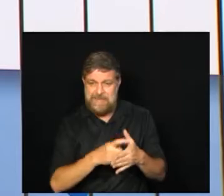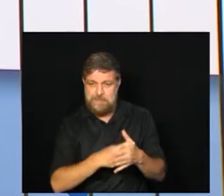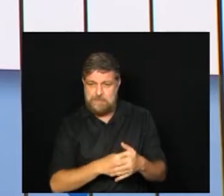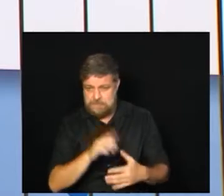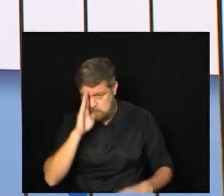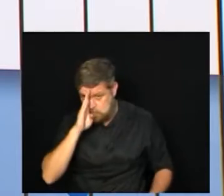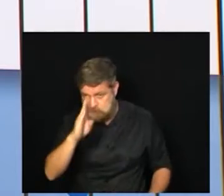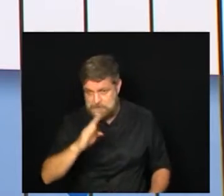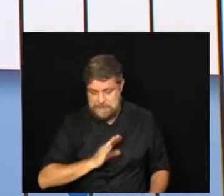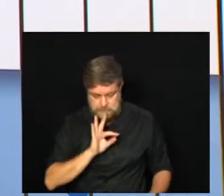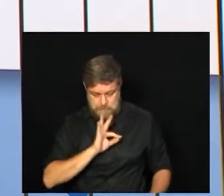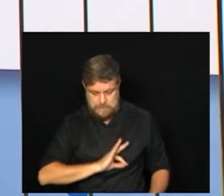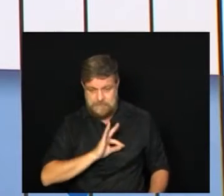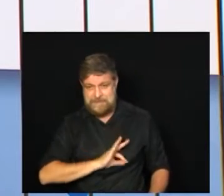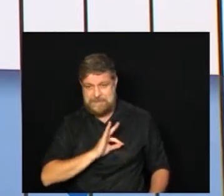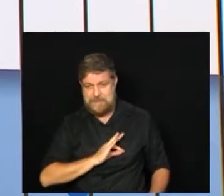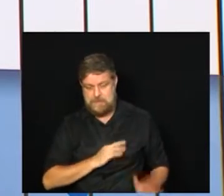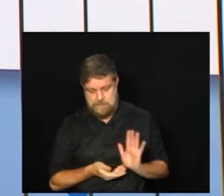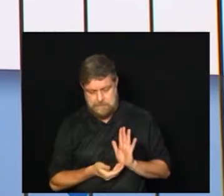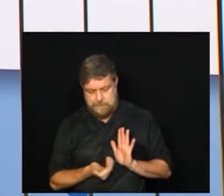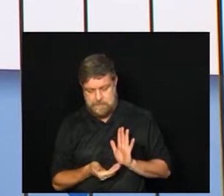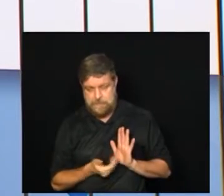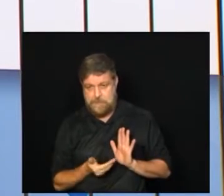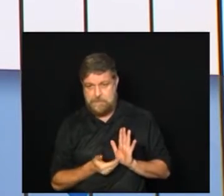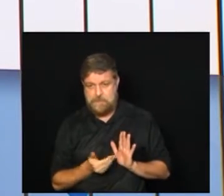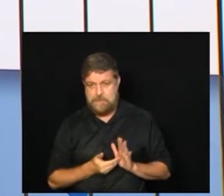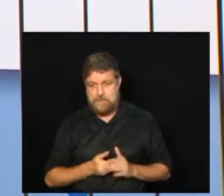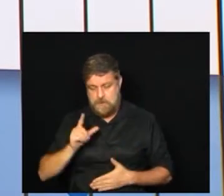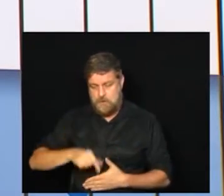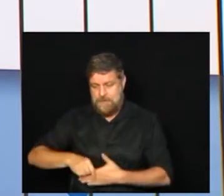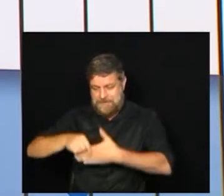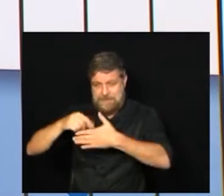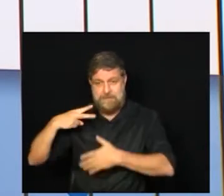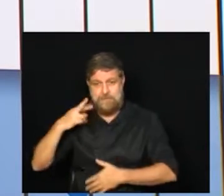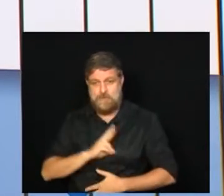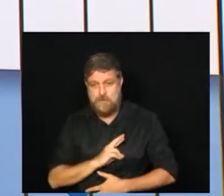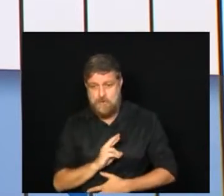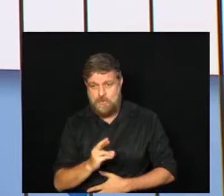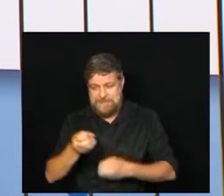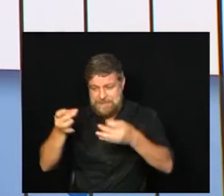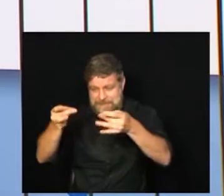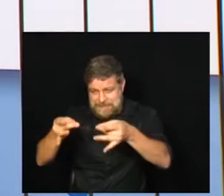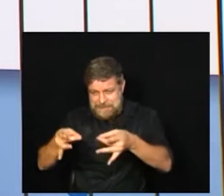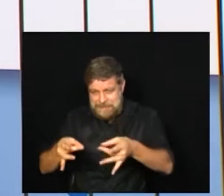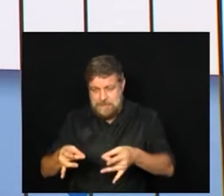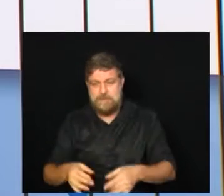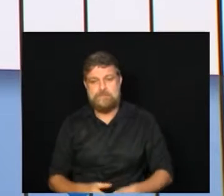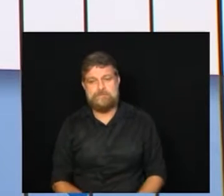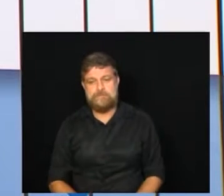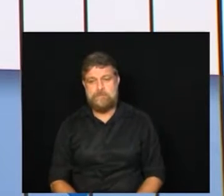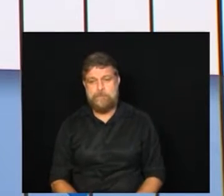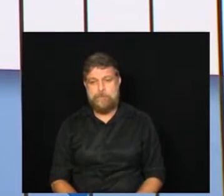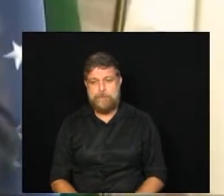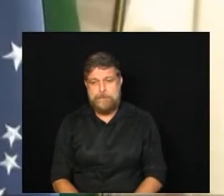direto no salário do servidor. O líder de governo na Câmara detalhou os objetivos da proposta.